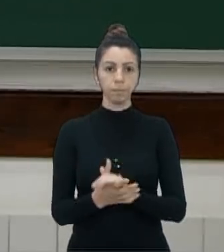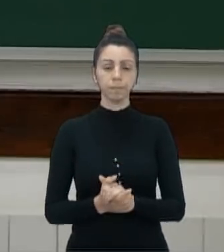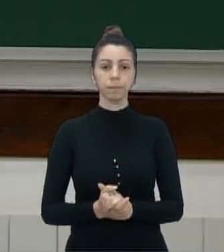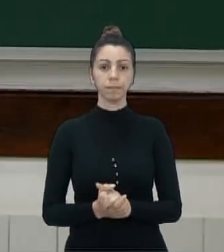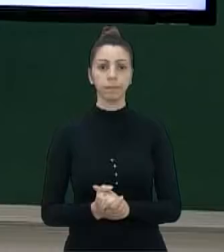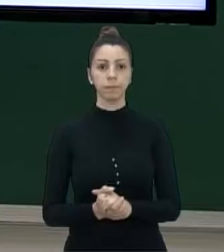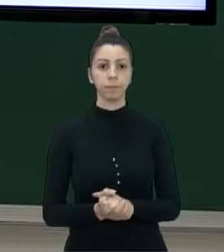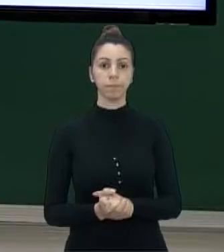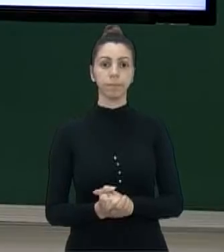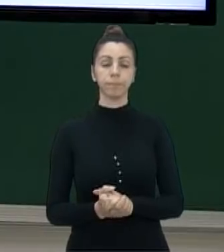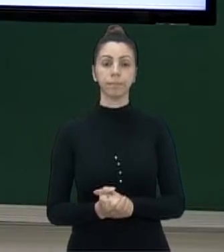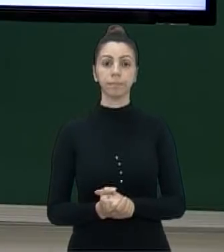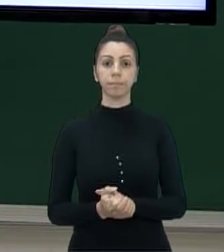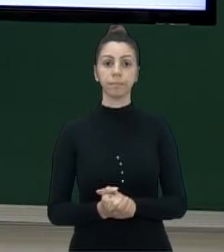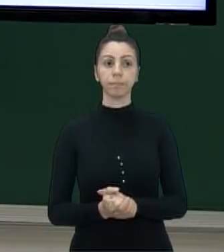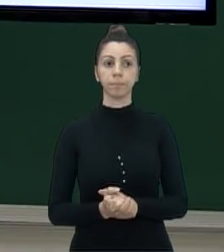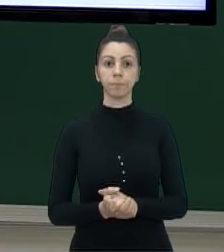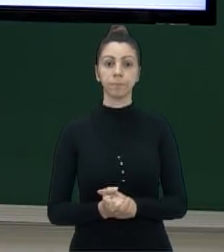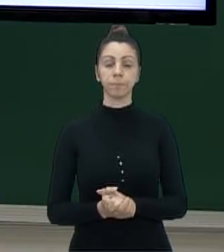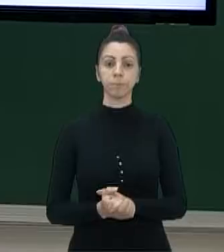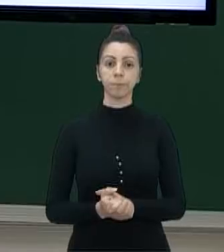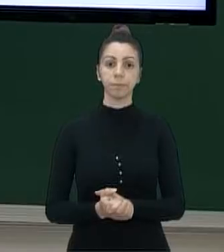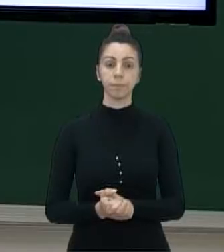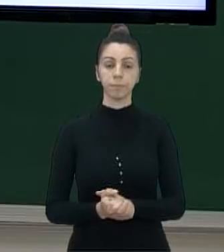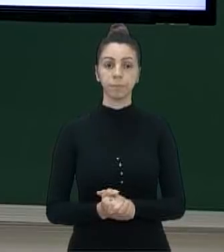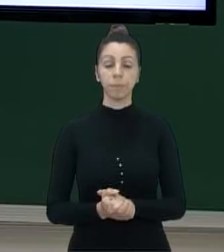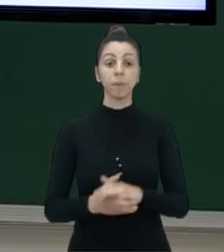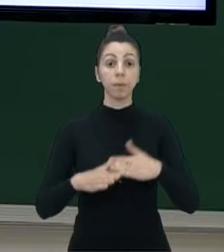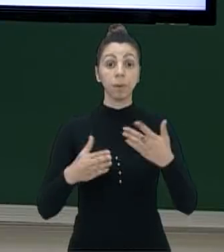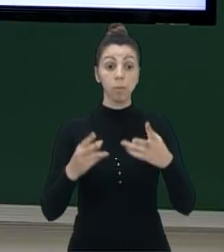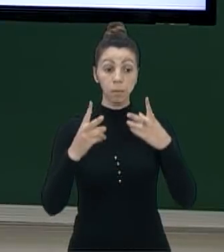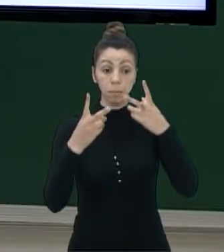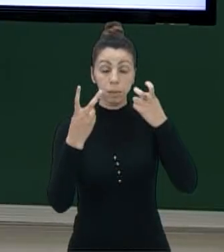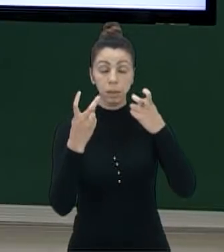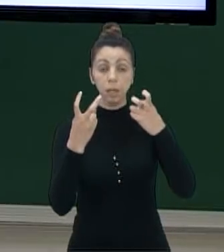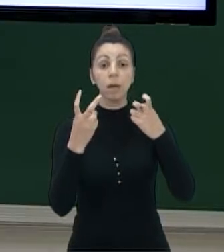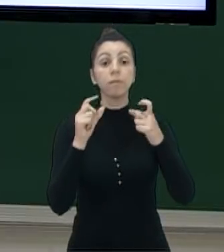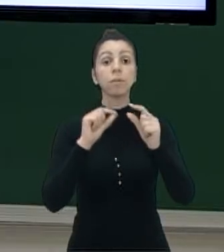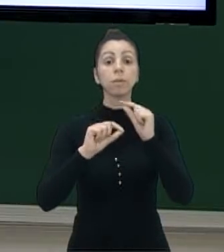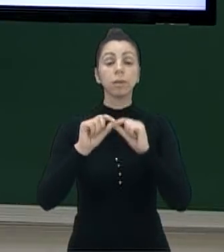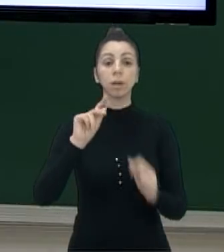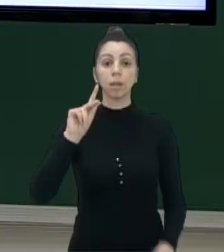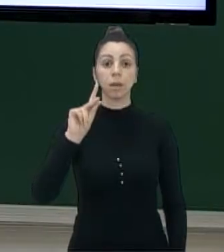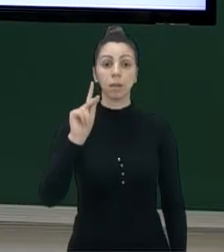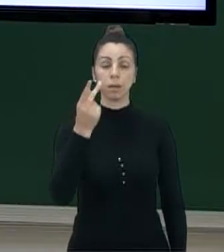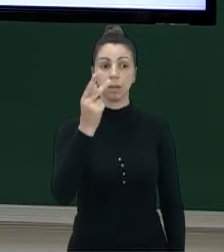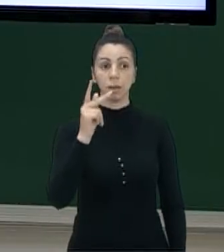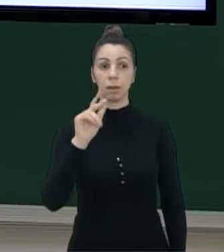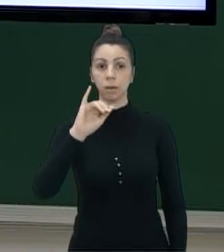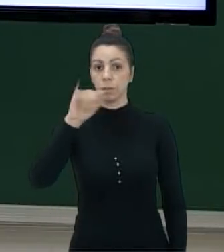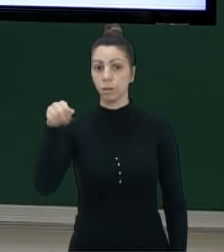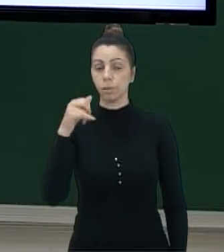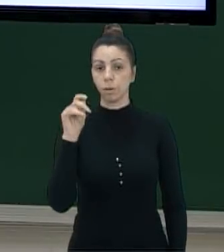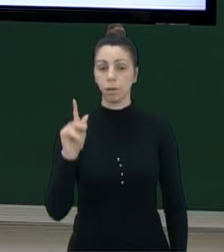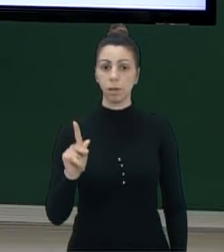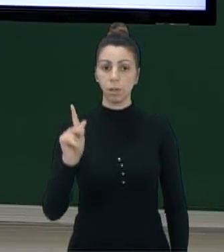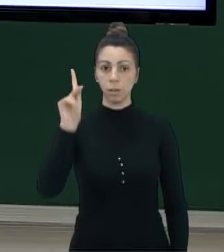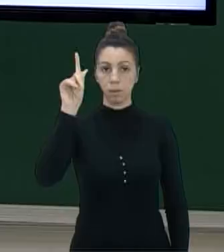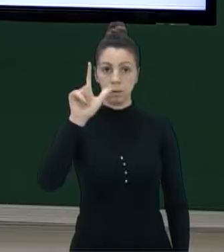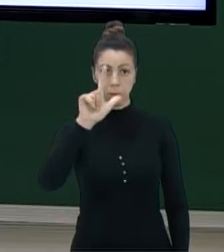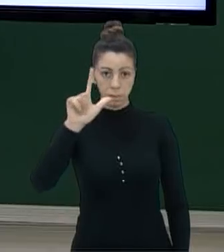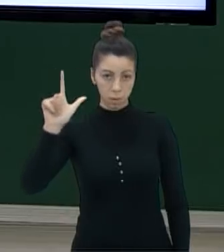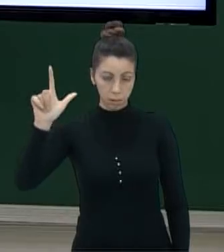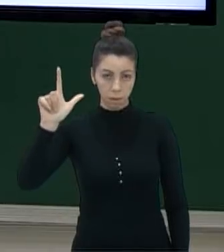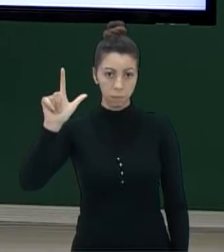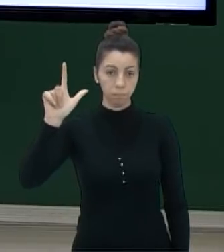Veja, observe os pontos H, I, J, K e L. Esses